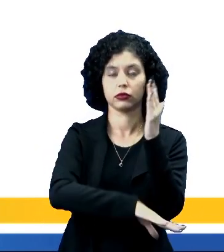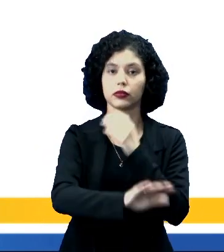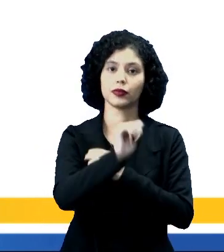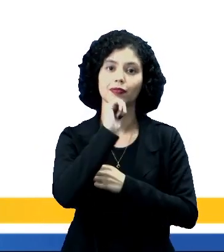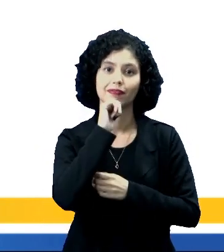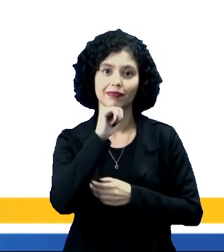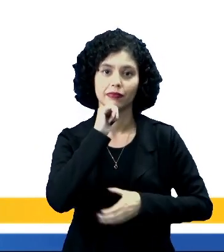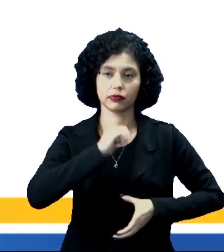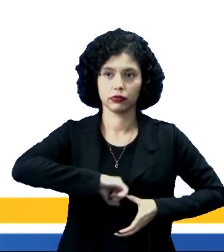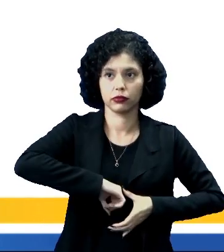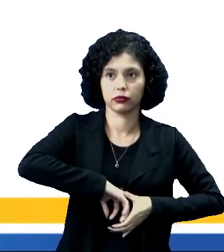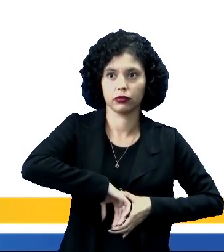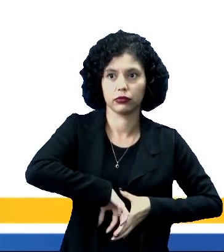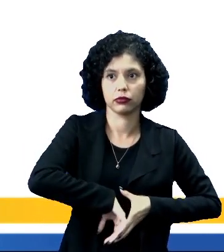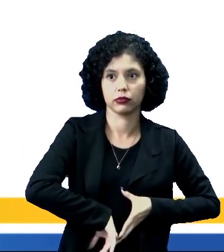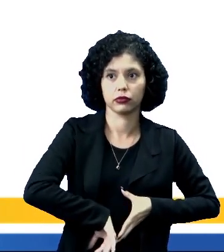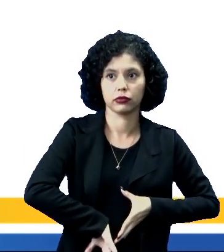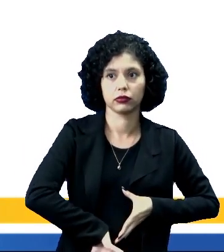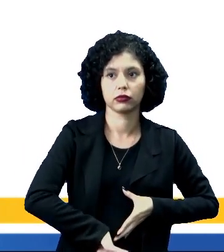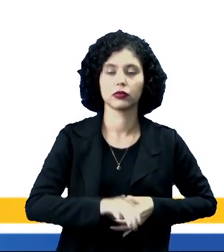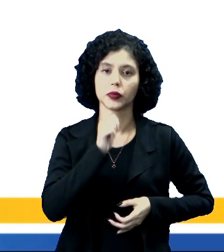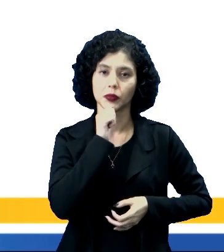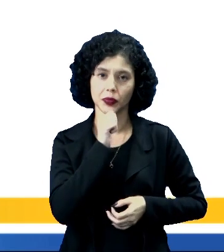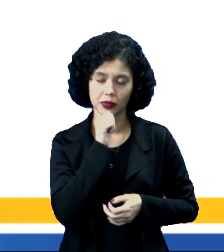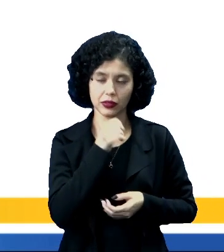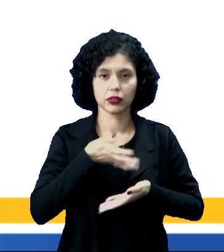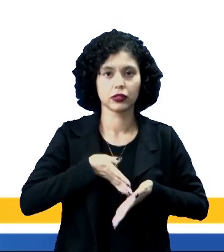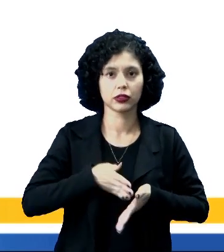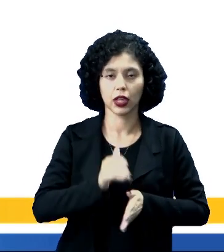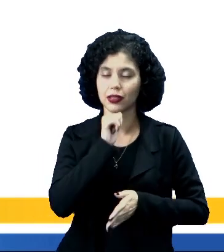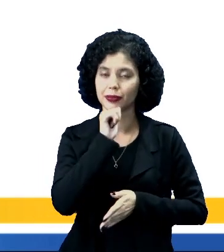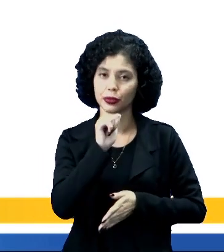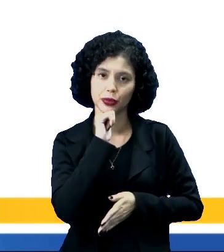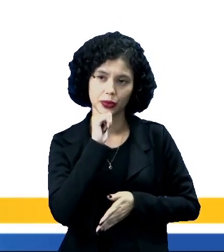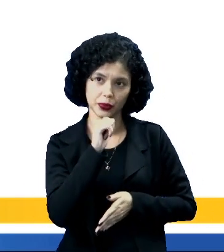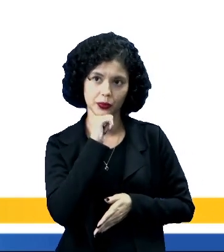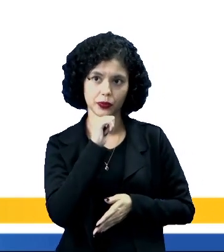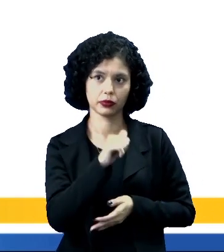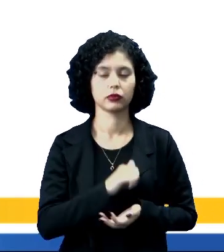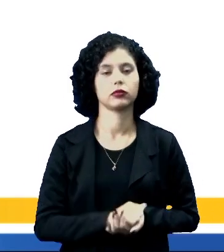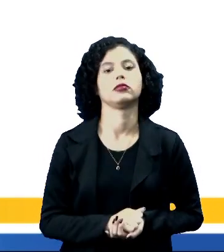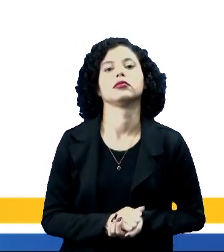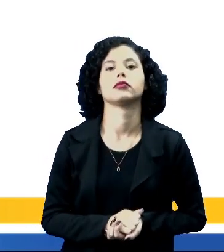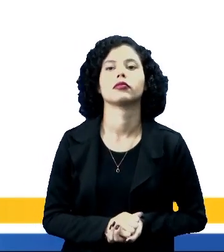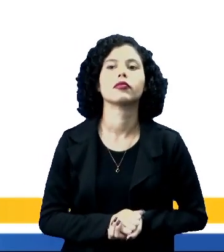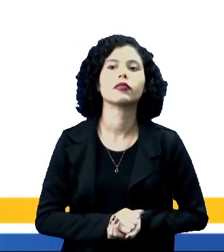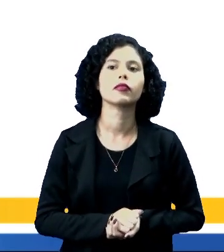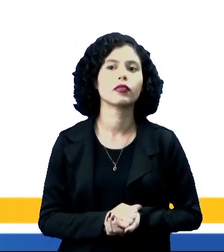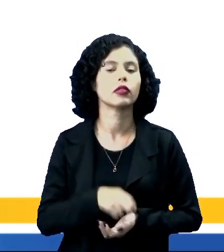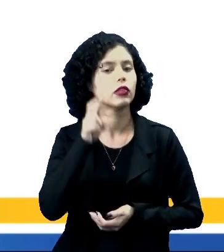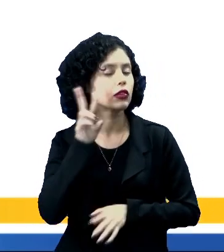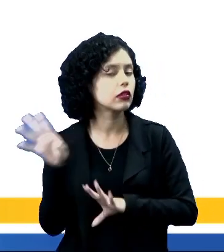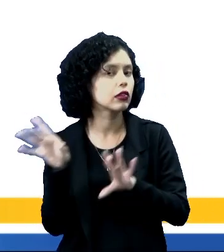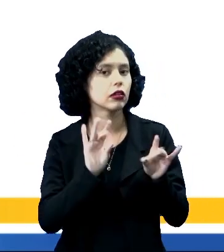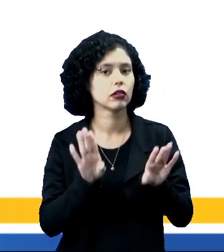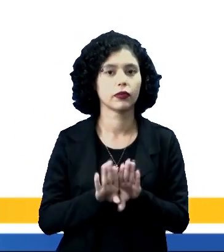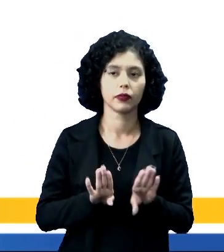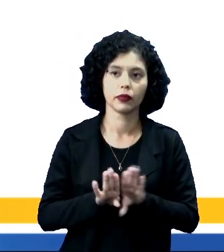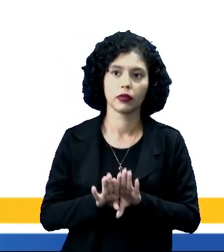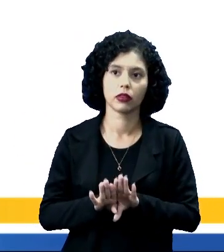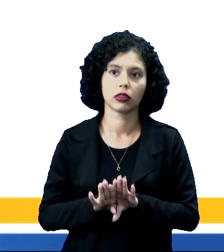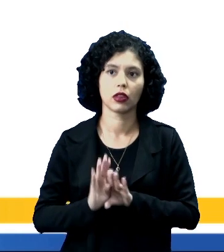de descamação aonde vai acontecer o momento da menstruação tá E aí vale a gente trazer também